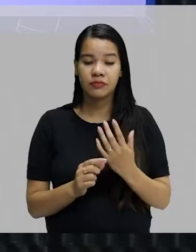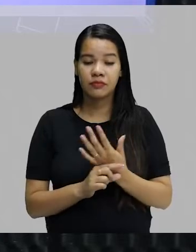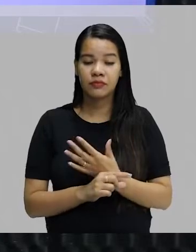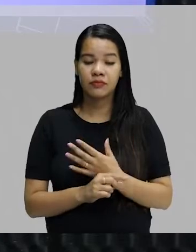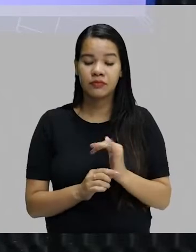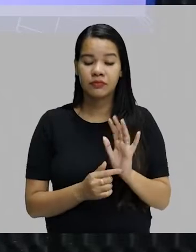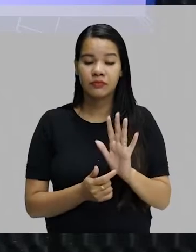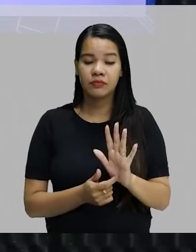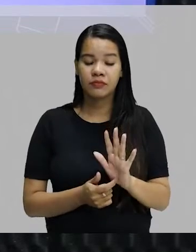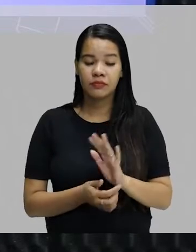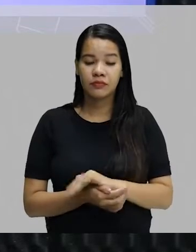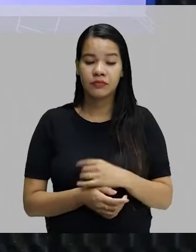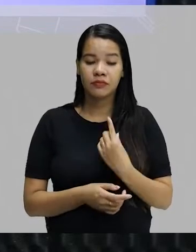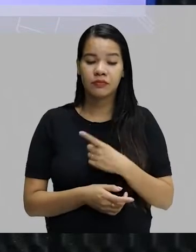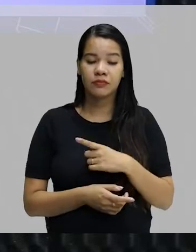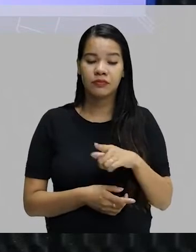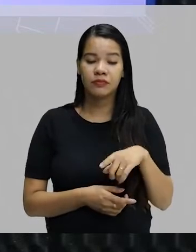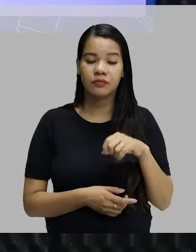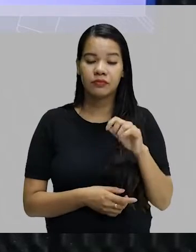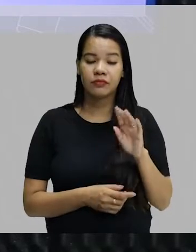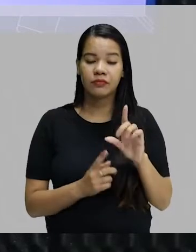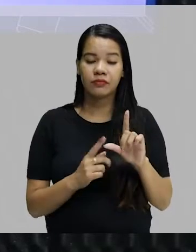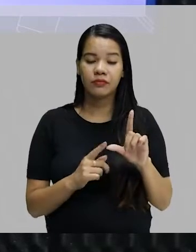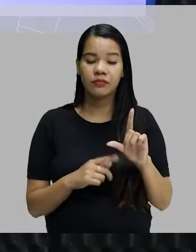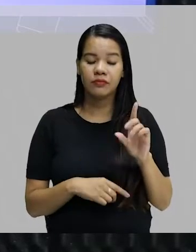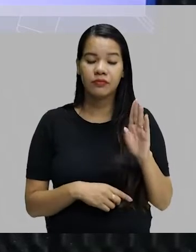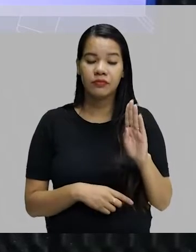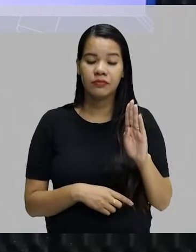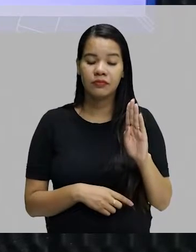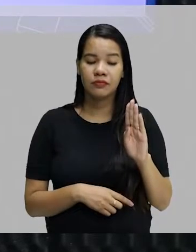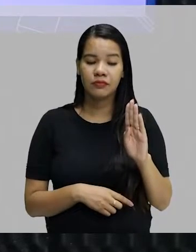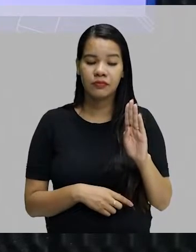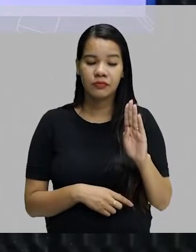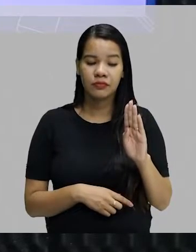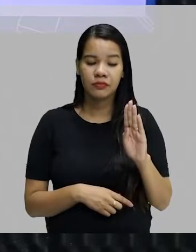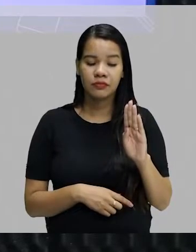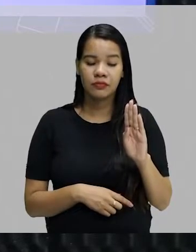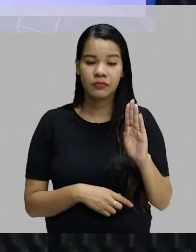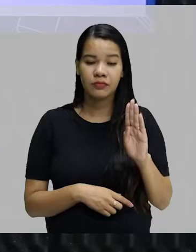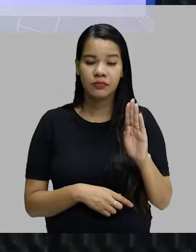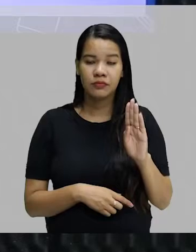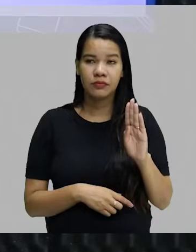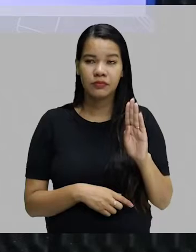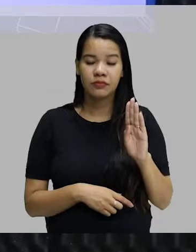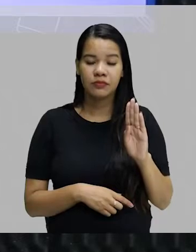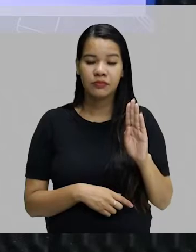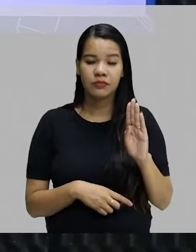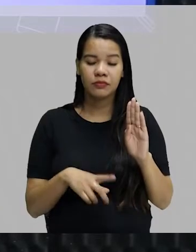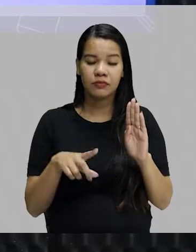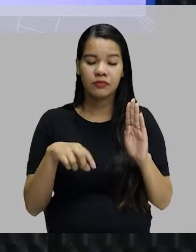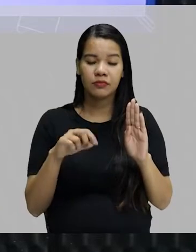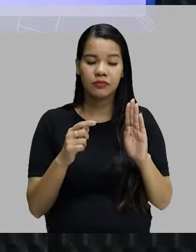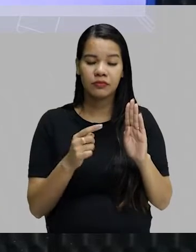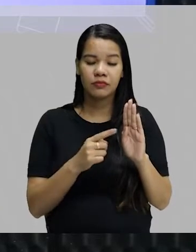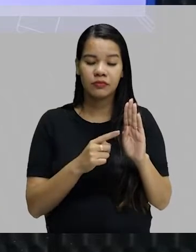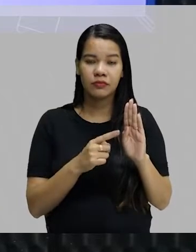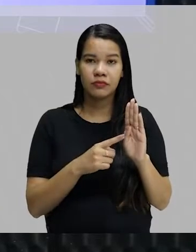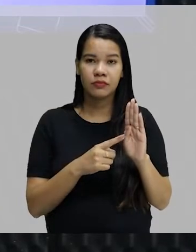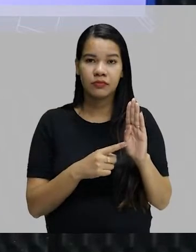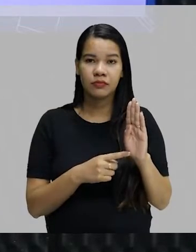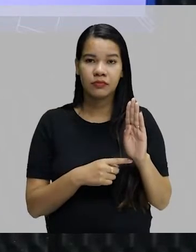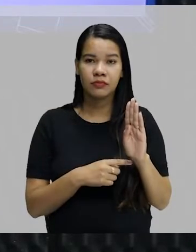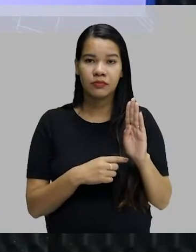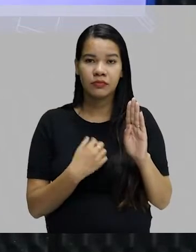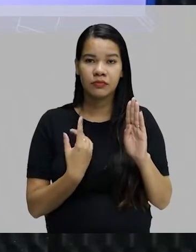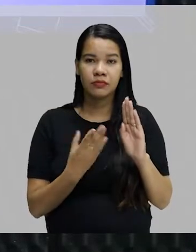trazer, então nós vamos assinalar a letra B de bola. Tá? Assinale para você aí a letra B. Dentro